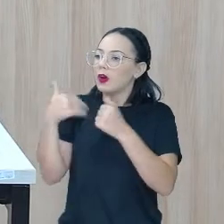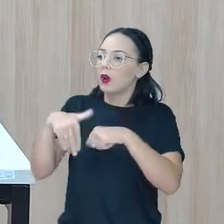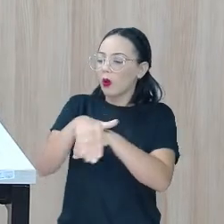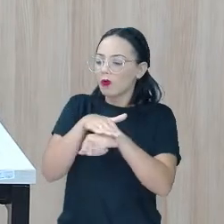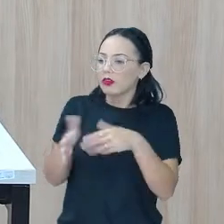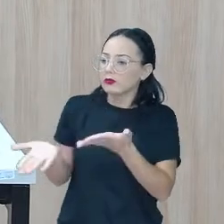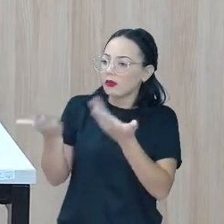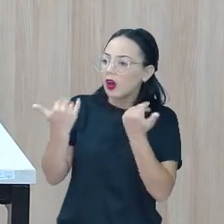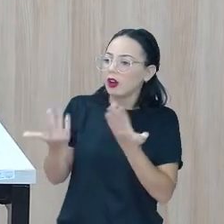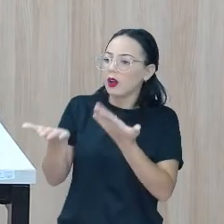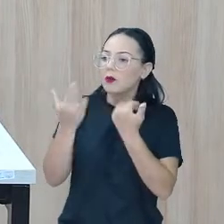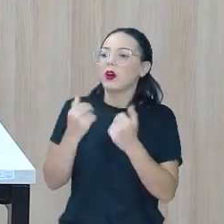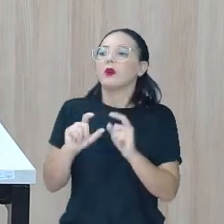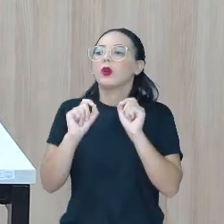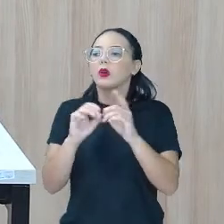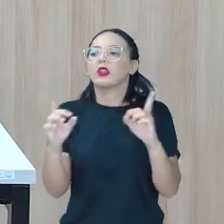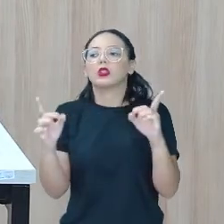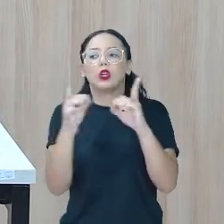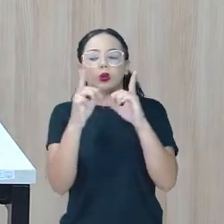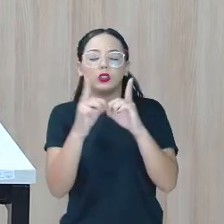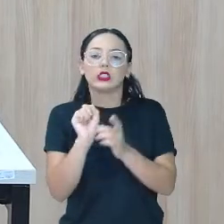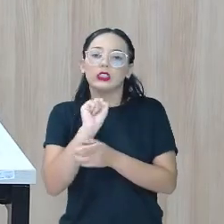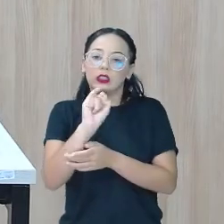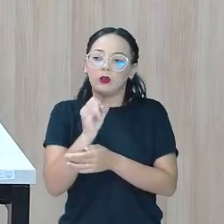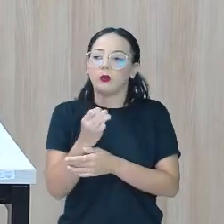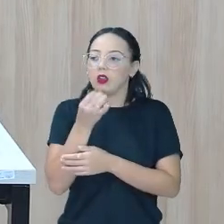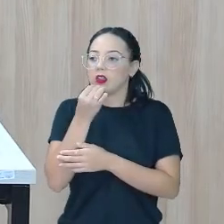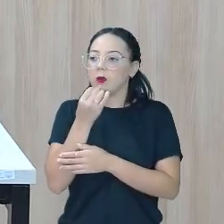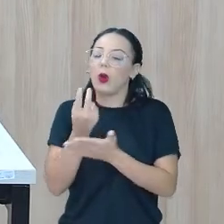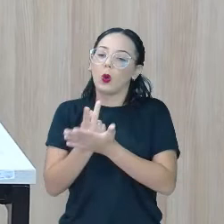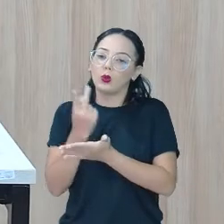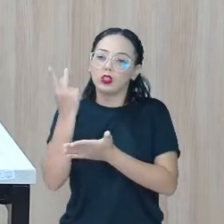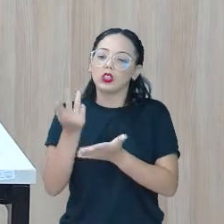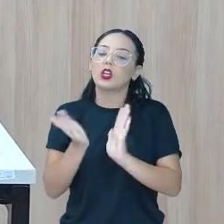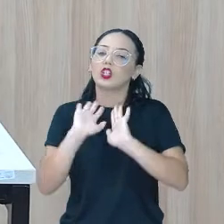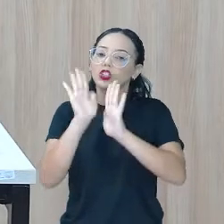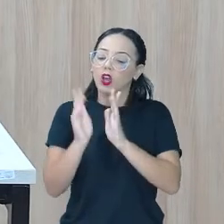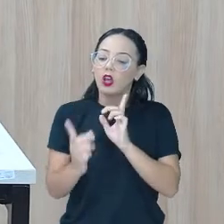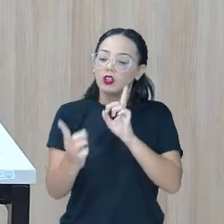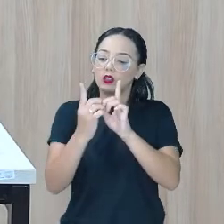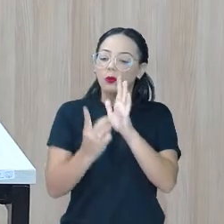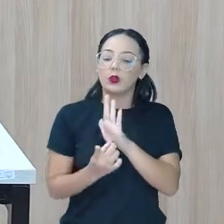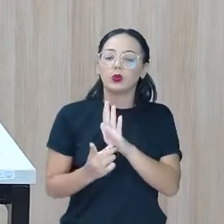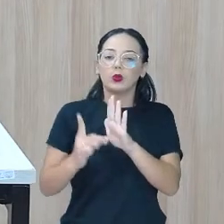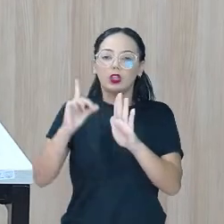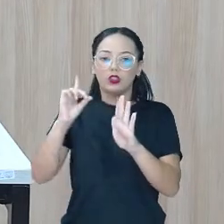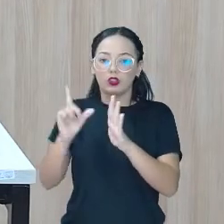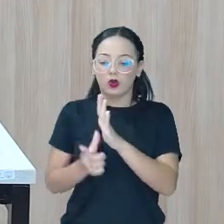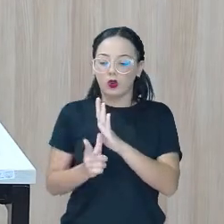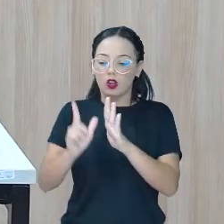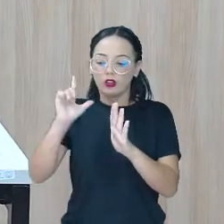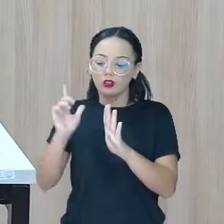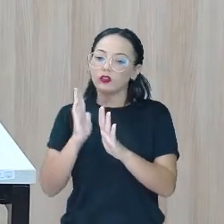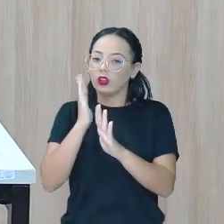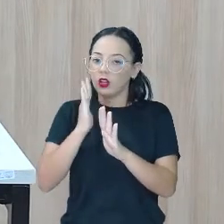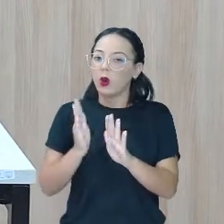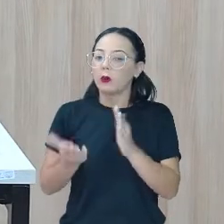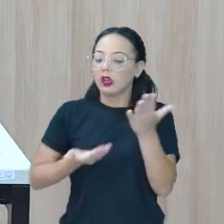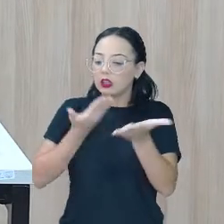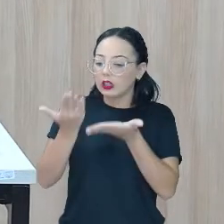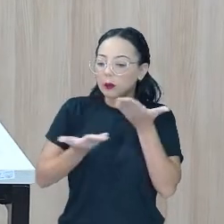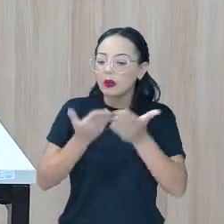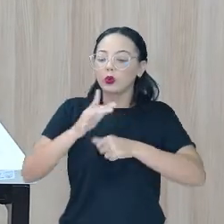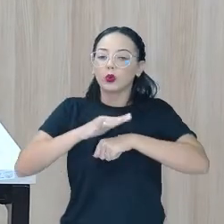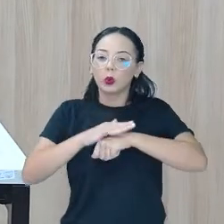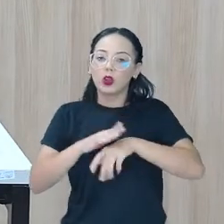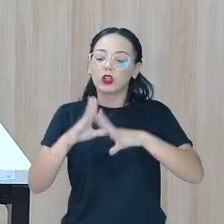que esses diagnósticos, se por um acaso, né, acontecer, que seja no início, para que essa doença seja tratada